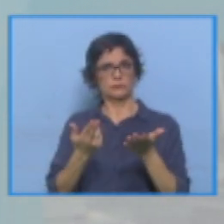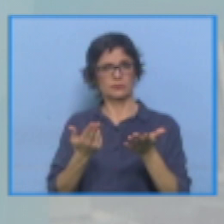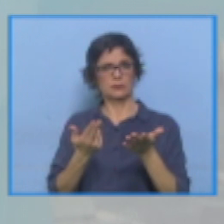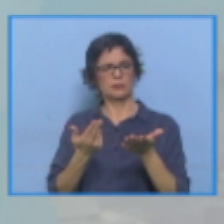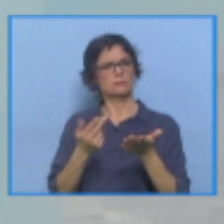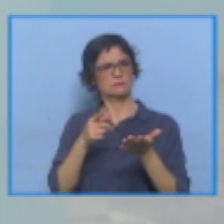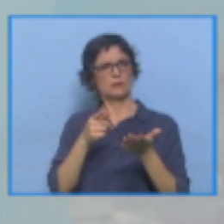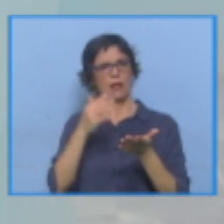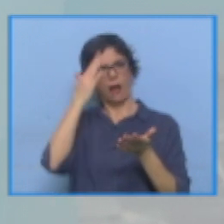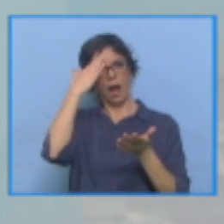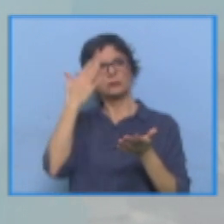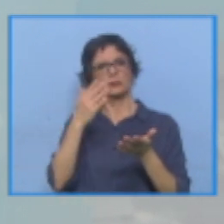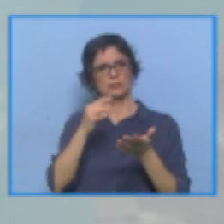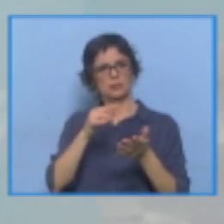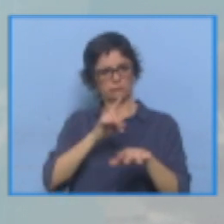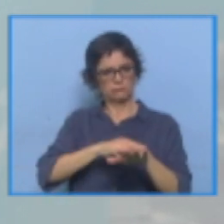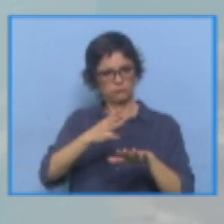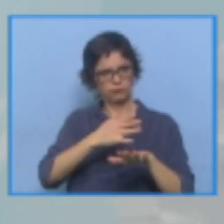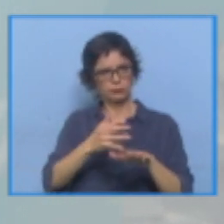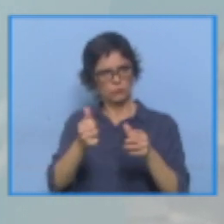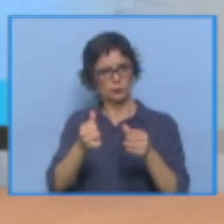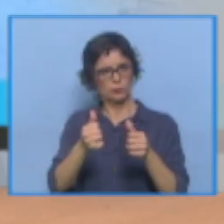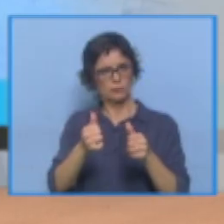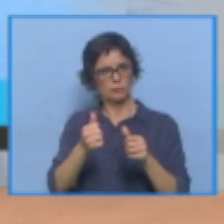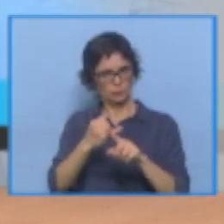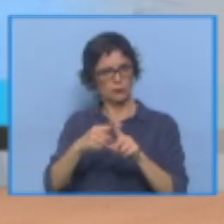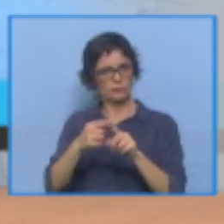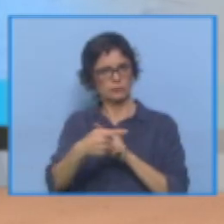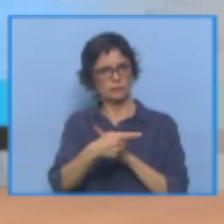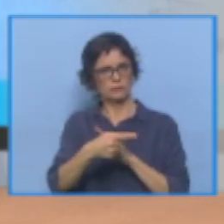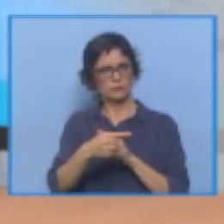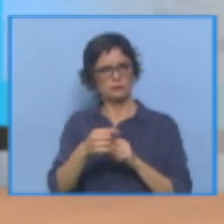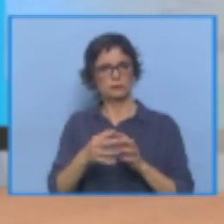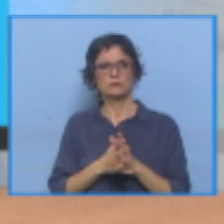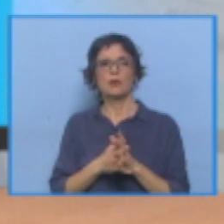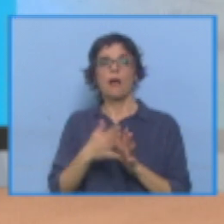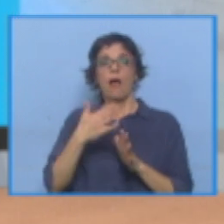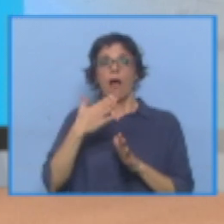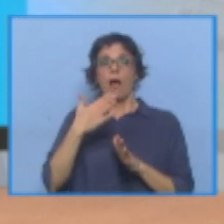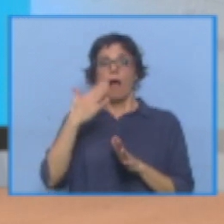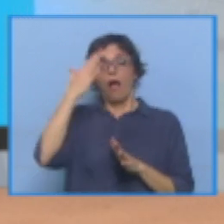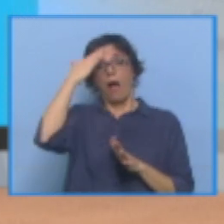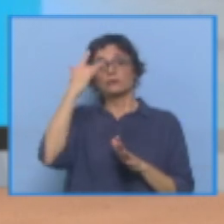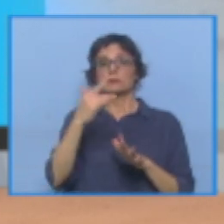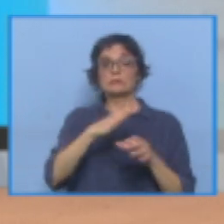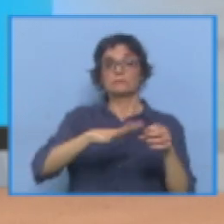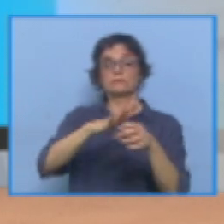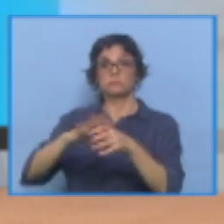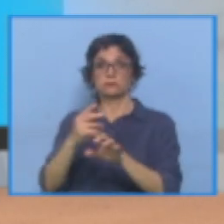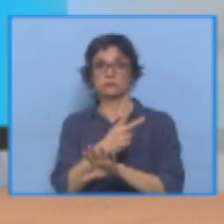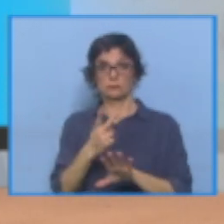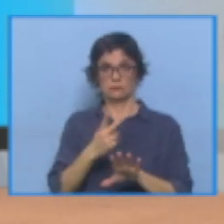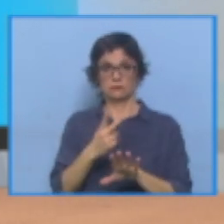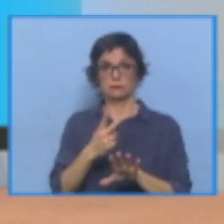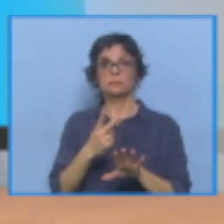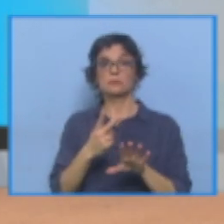clima propício a uma mudança efetiva de mentalidade? Acho que há duas dinâmicas que para mim lá, sobretudo no terreno e até podendo